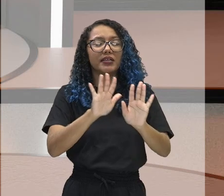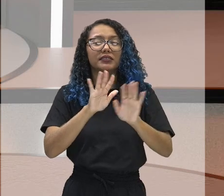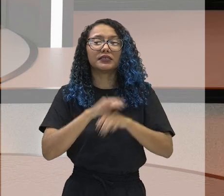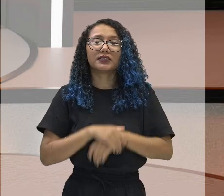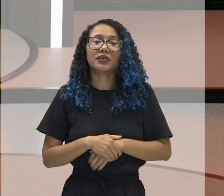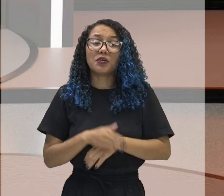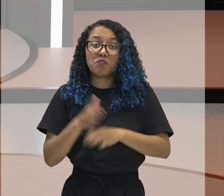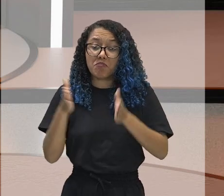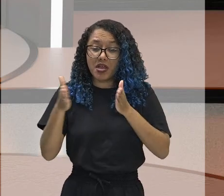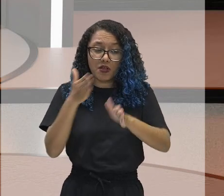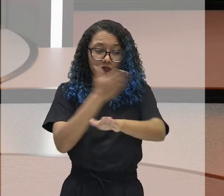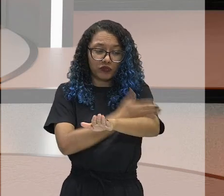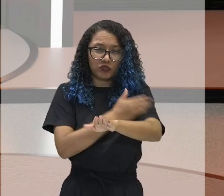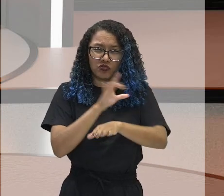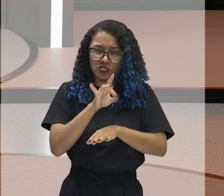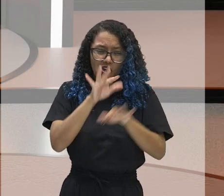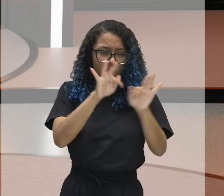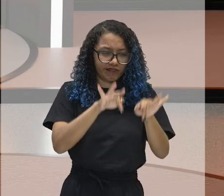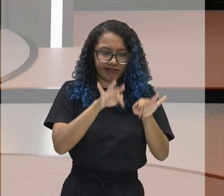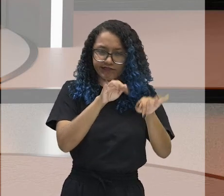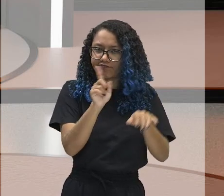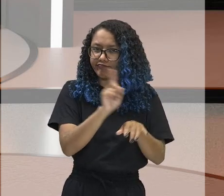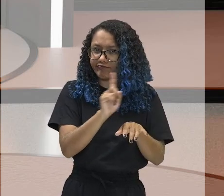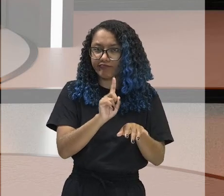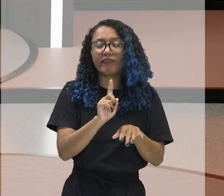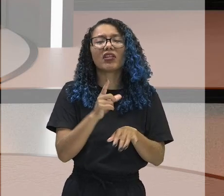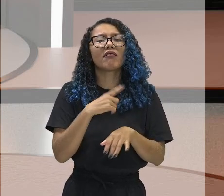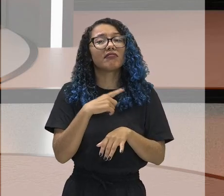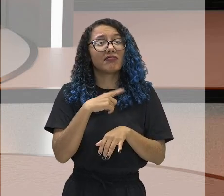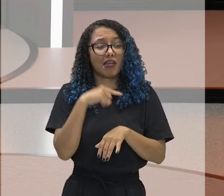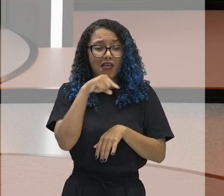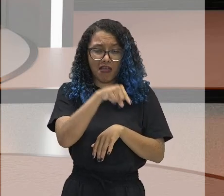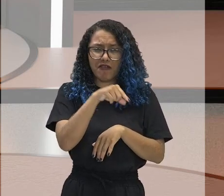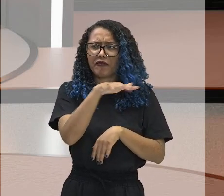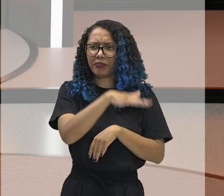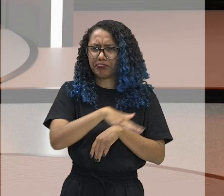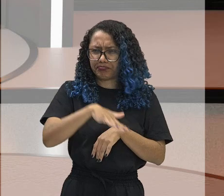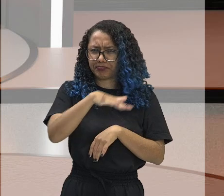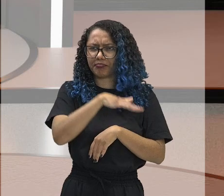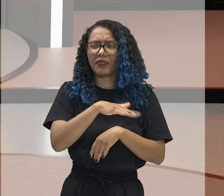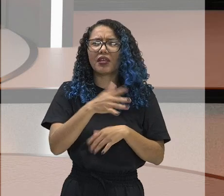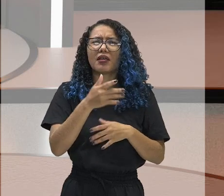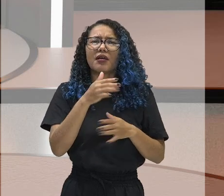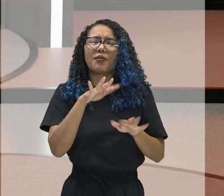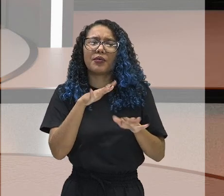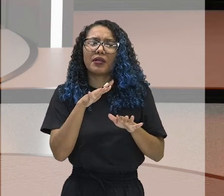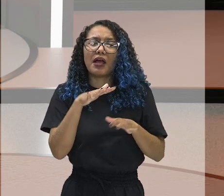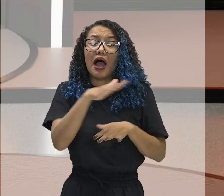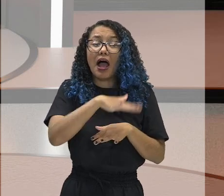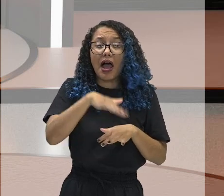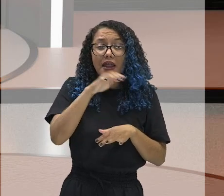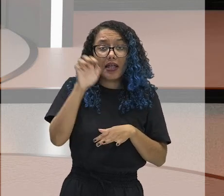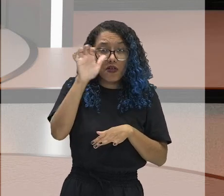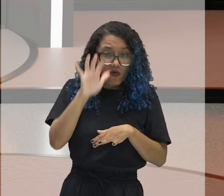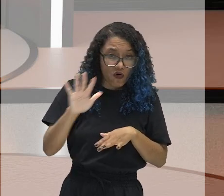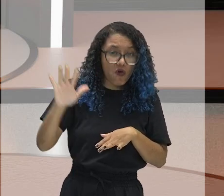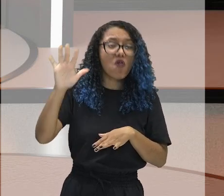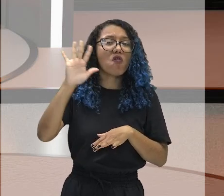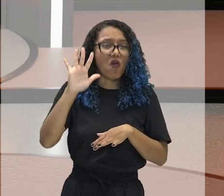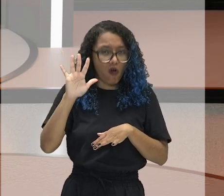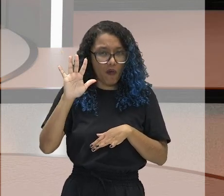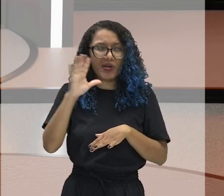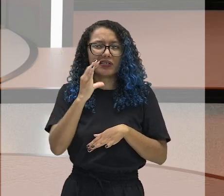só feudalismo. Feudalismo aconteceu ali no centro da Europa, mas